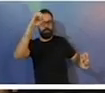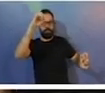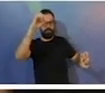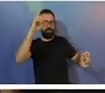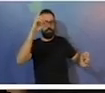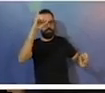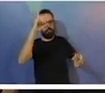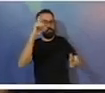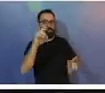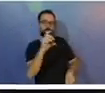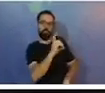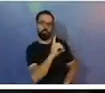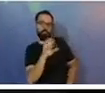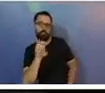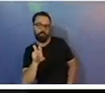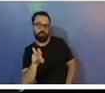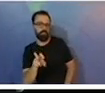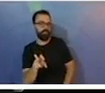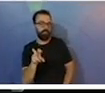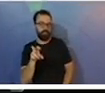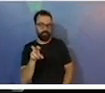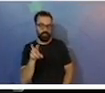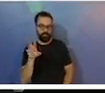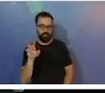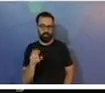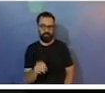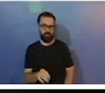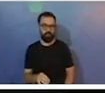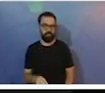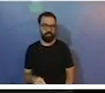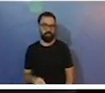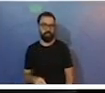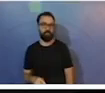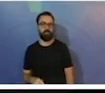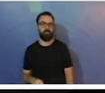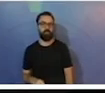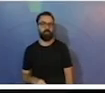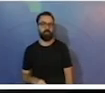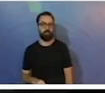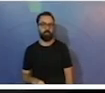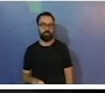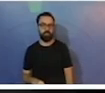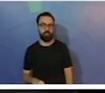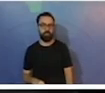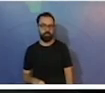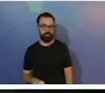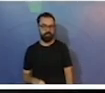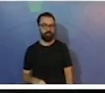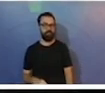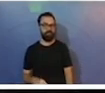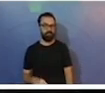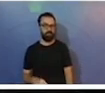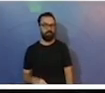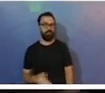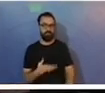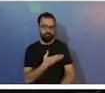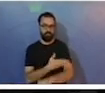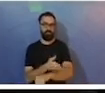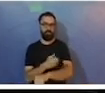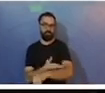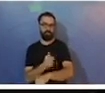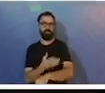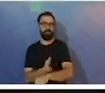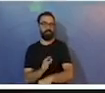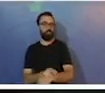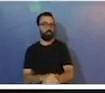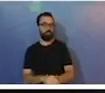a D5. Tudo bem? Entenderam? Isso não está na apostila, tá? É só para a gente treinar um pouquinho.